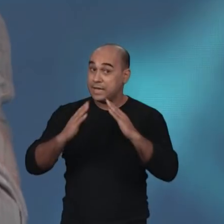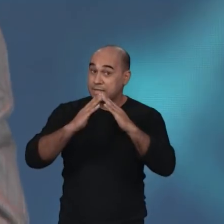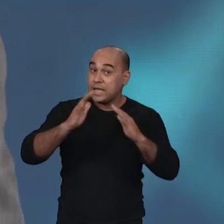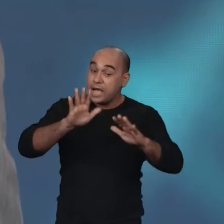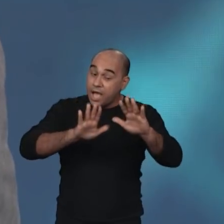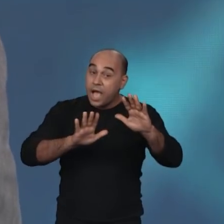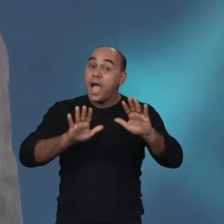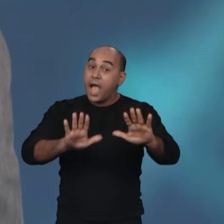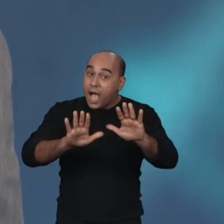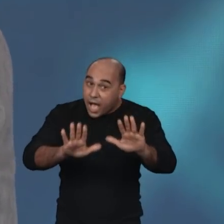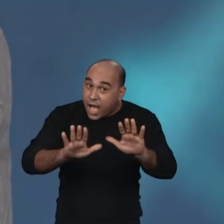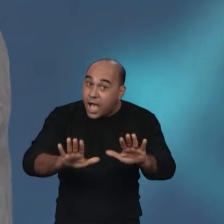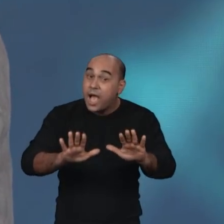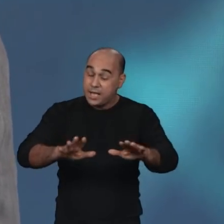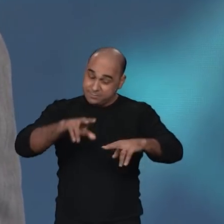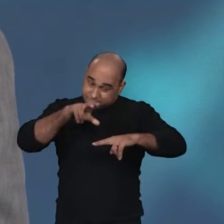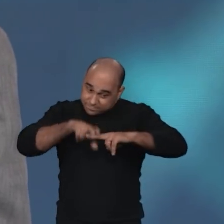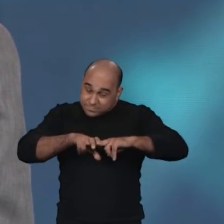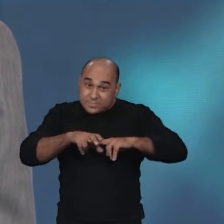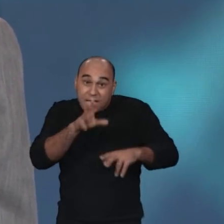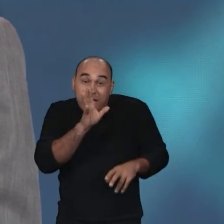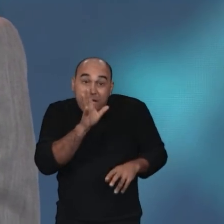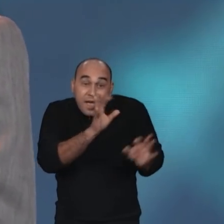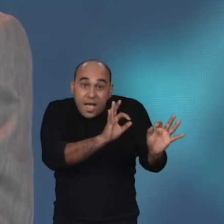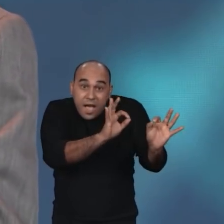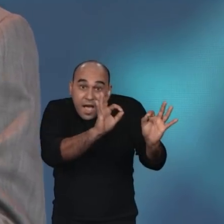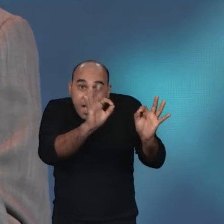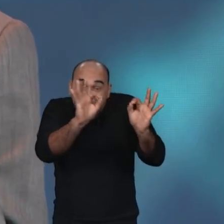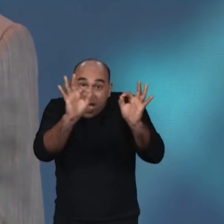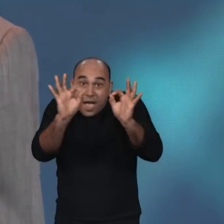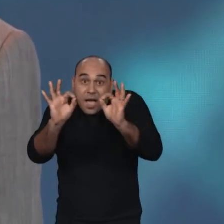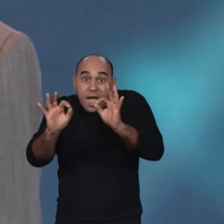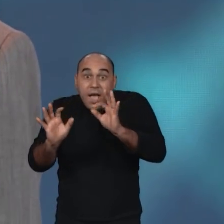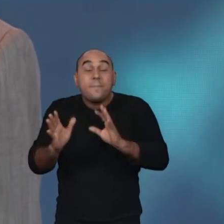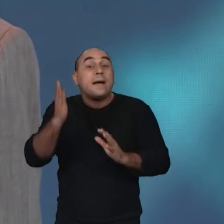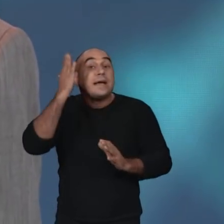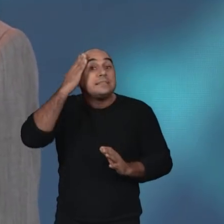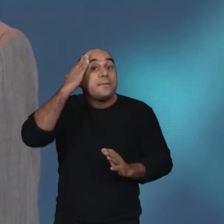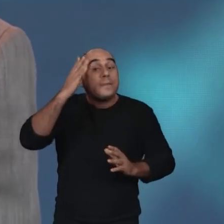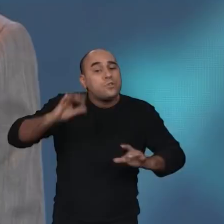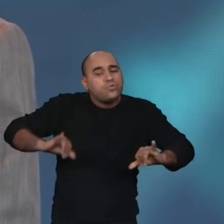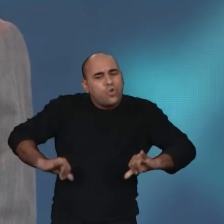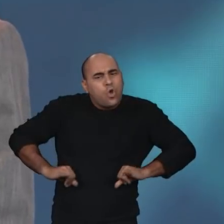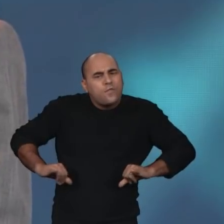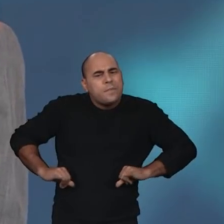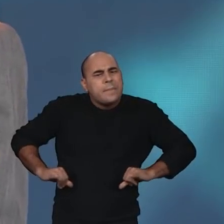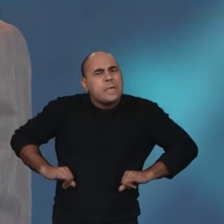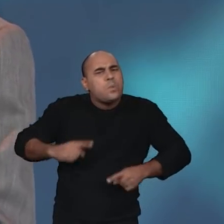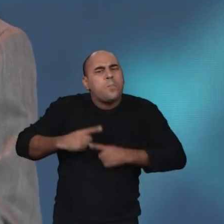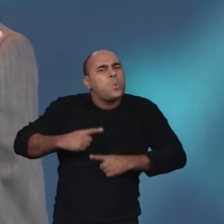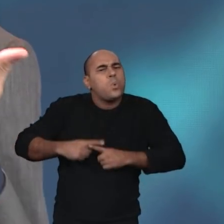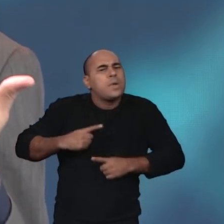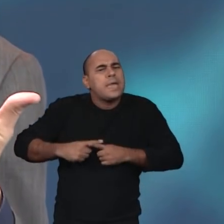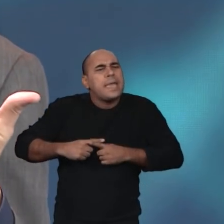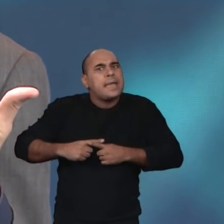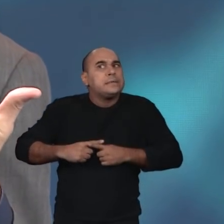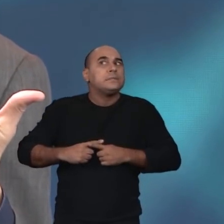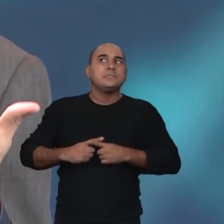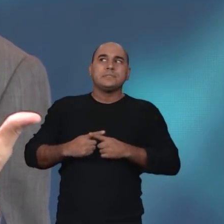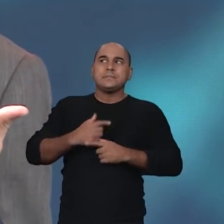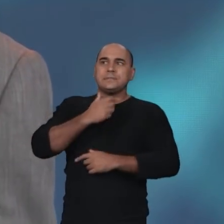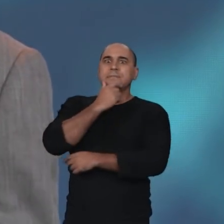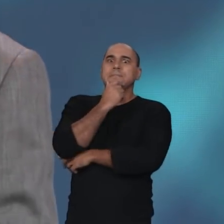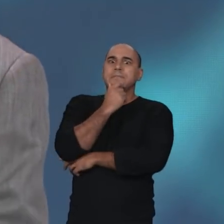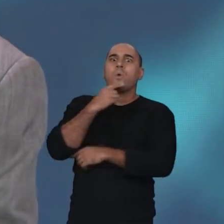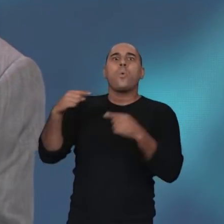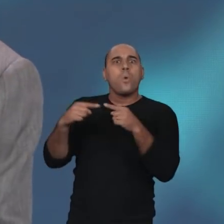a mensagem de hoje do Rodrigo Silva, o porquê do sofrimento, tem tudo a ver com a música que também vai ser